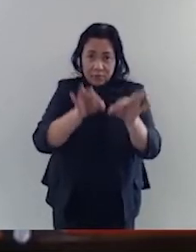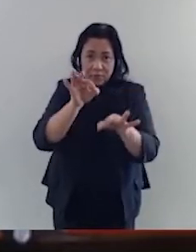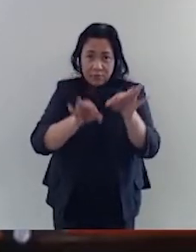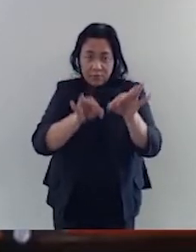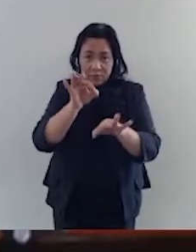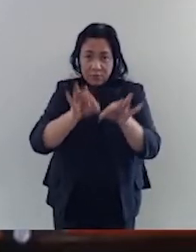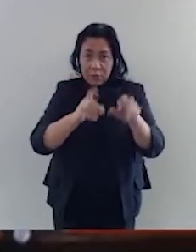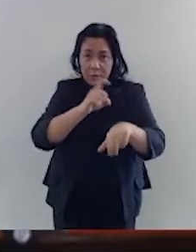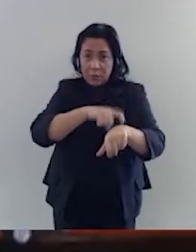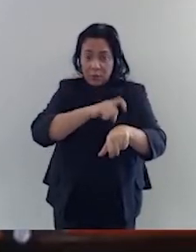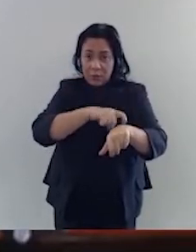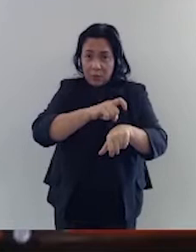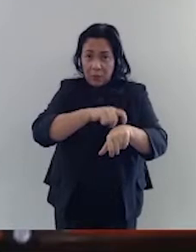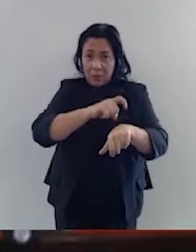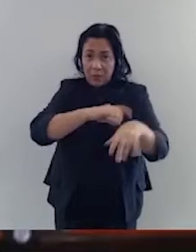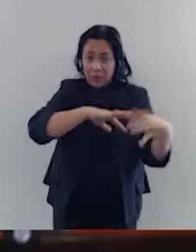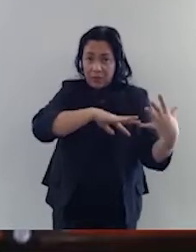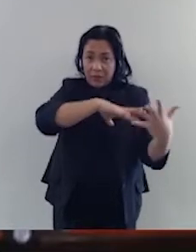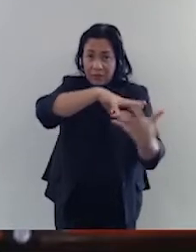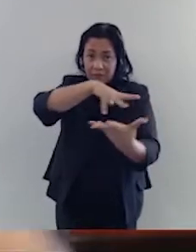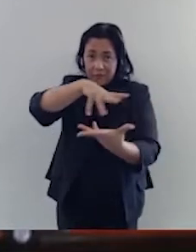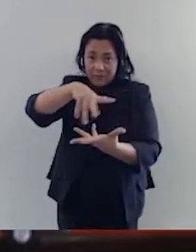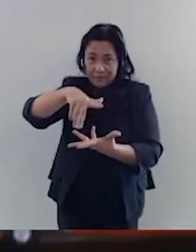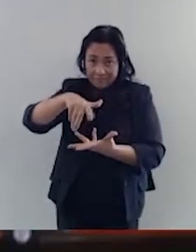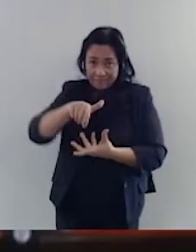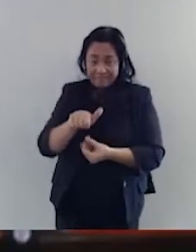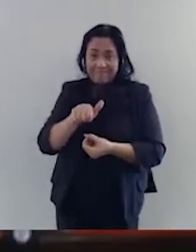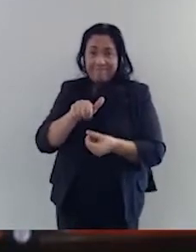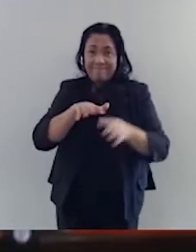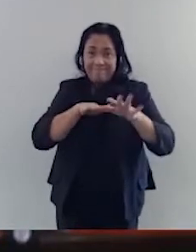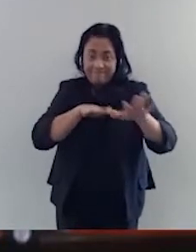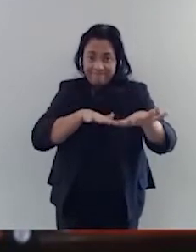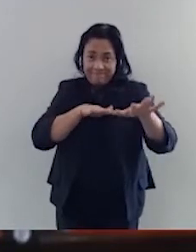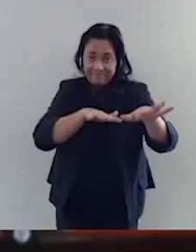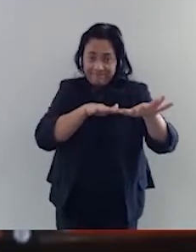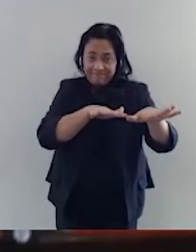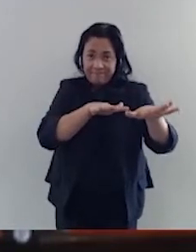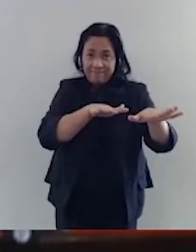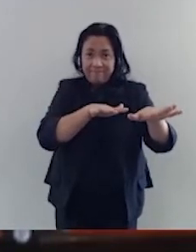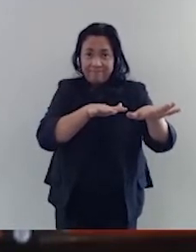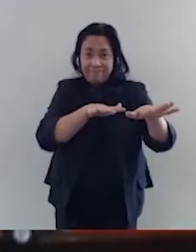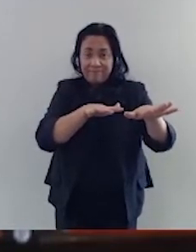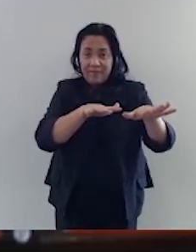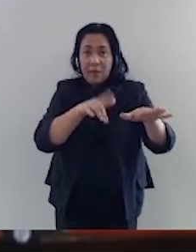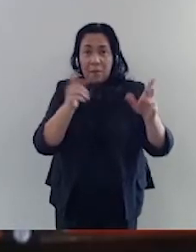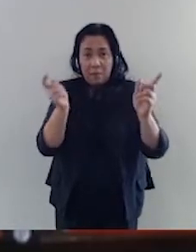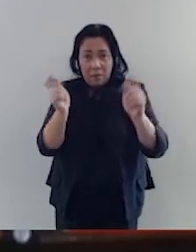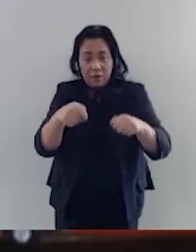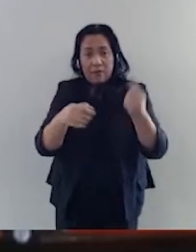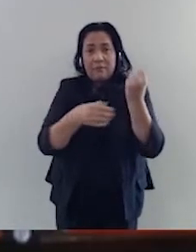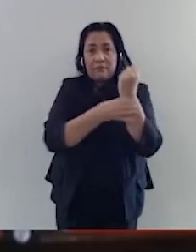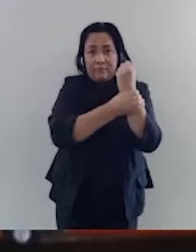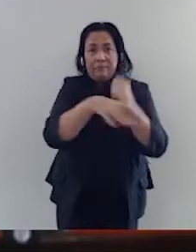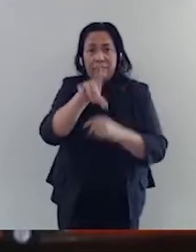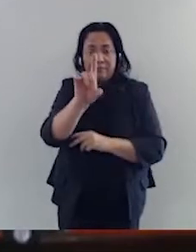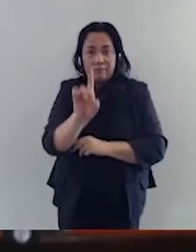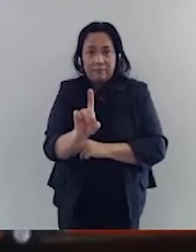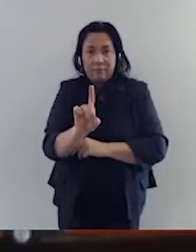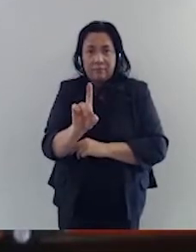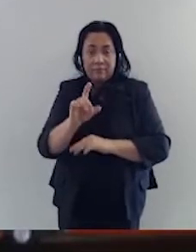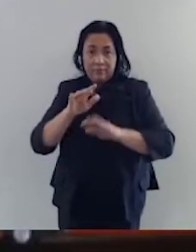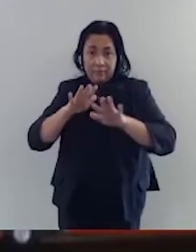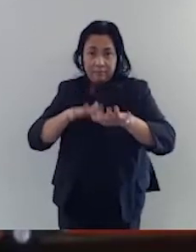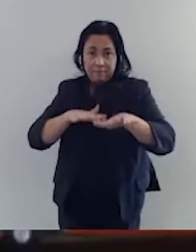movement to make rights effective, e um movimento mundial para fazer os direitos efetivos. Esse